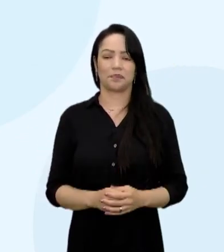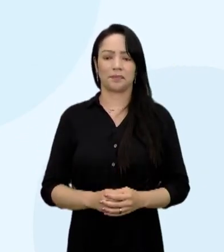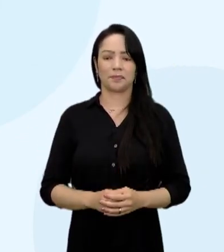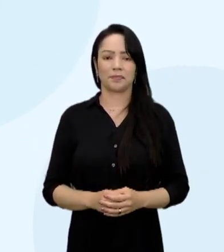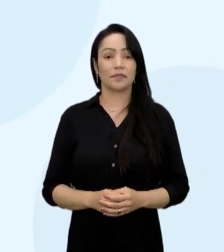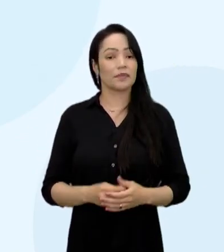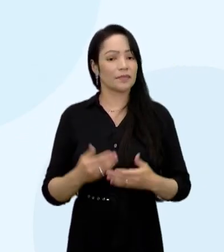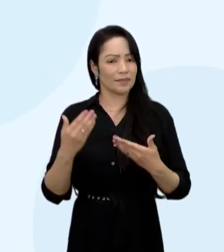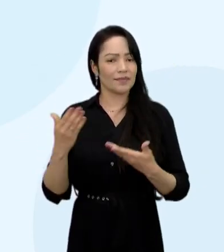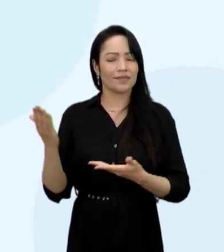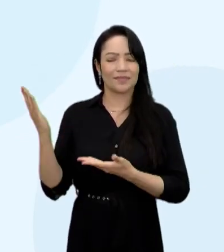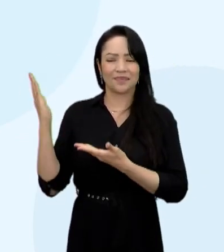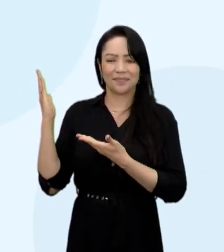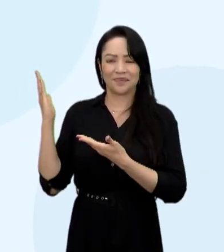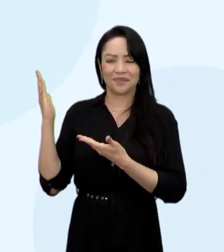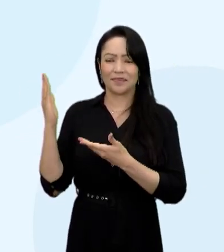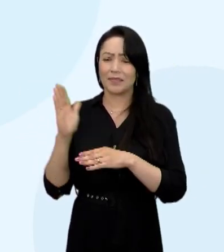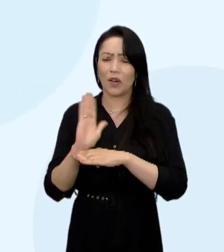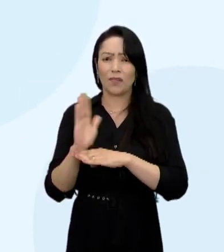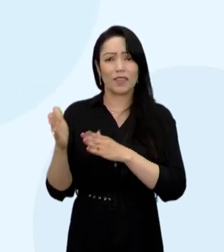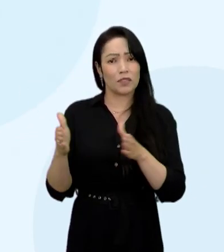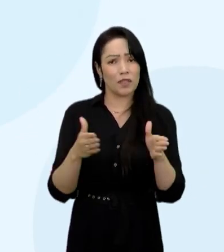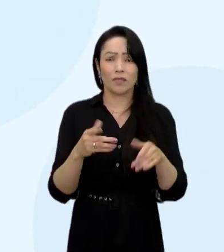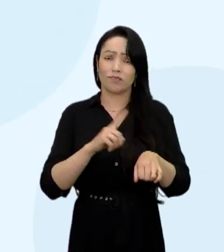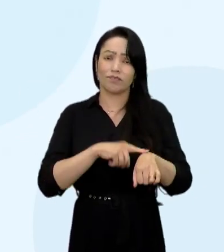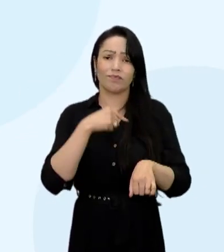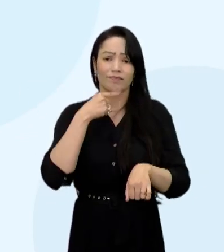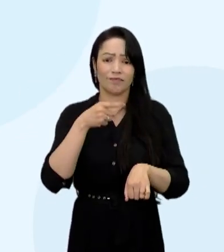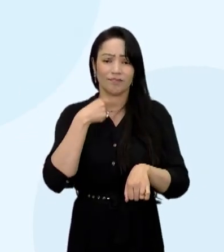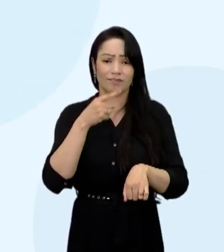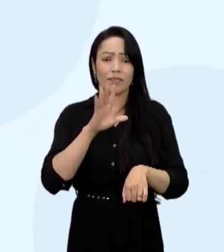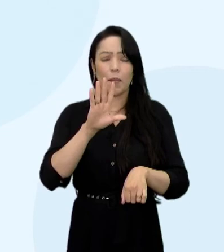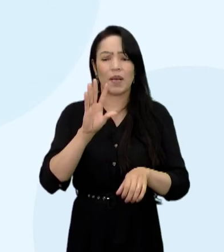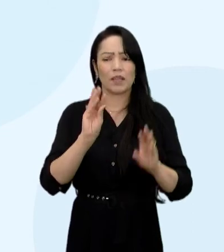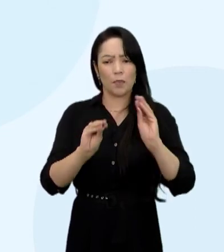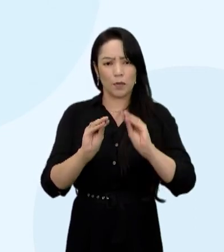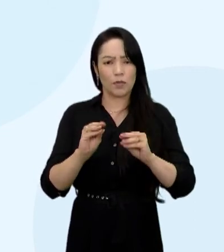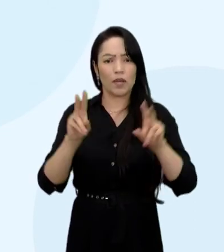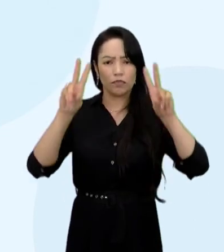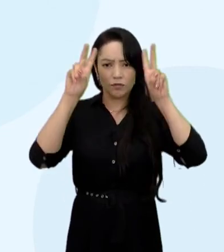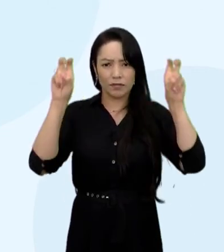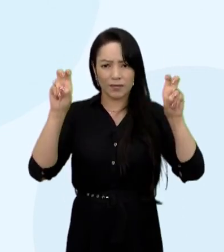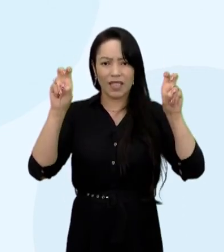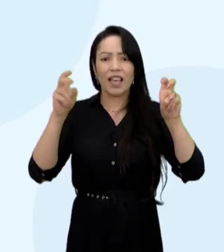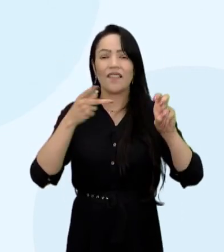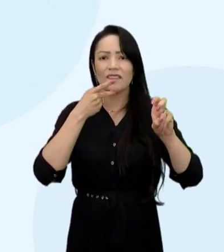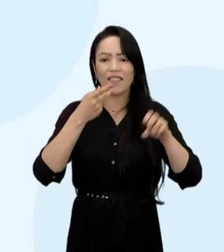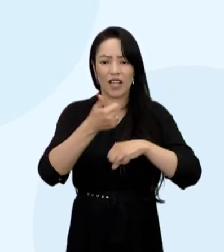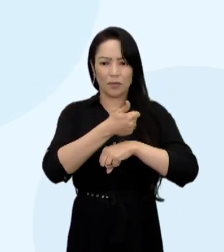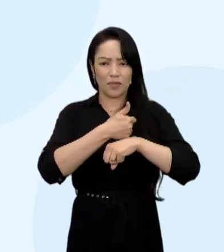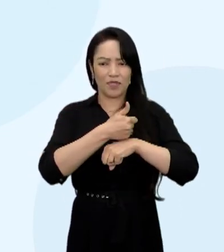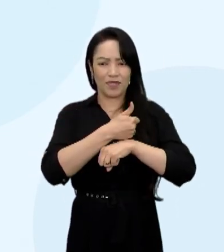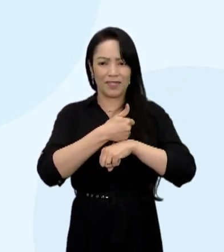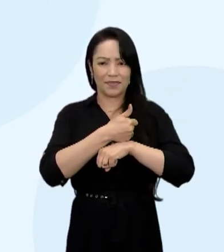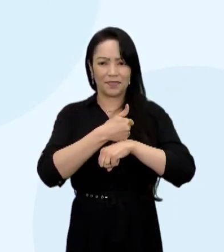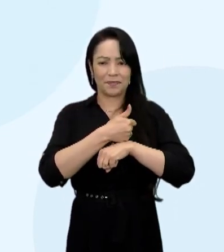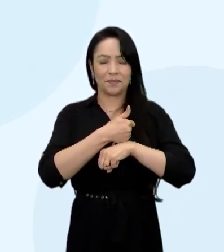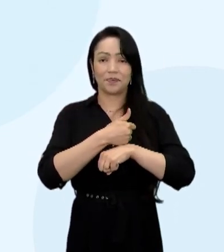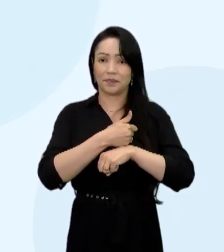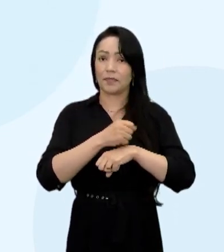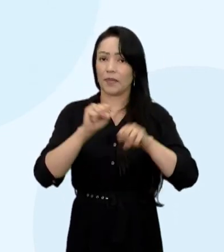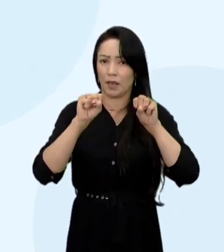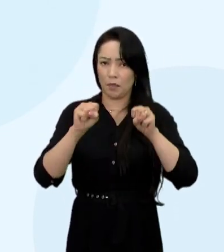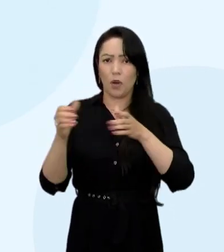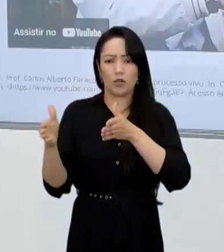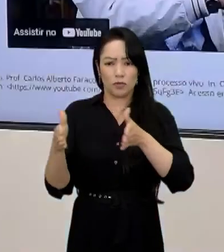formalidade. E aí tínhamos o vídeo que não vai dar tempo, mas aí, como eu coloquei para vocês no título, é a fala do especialista. Tá? Vocês podem